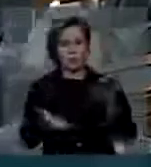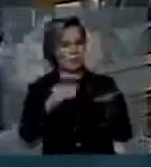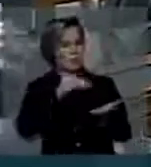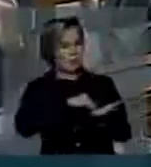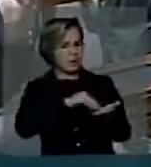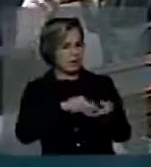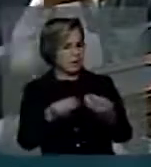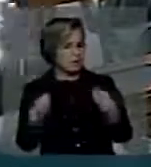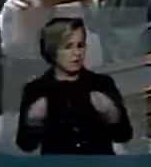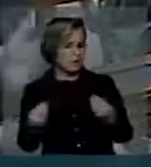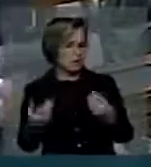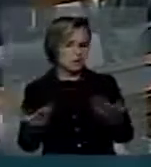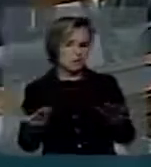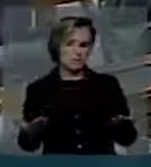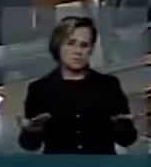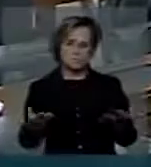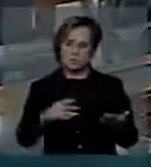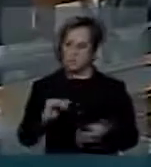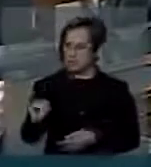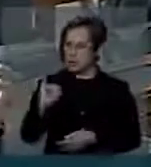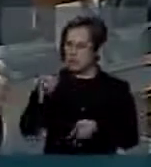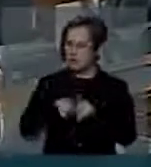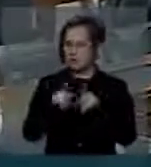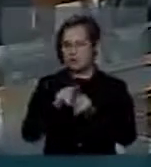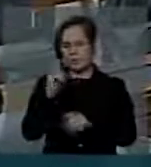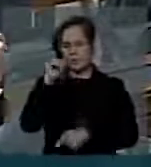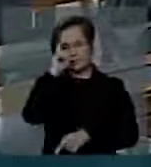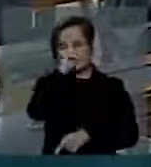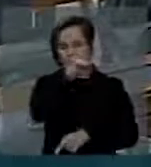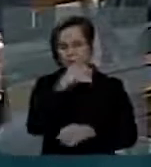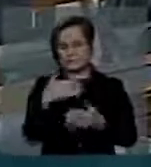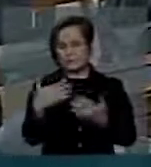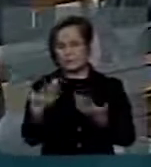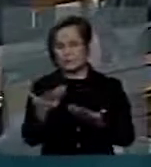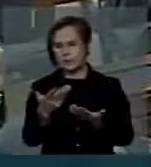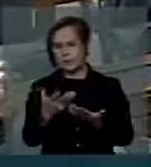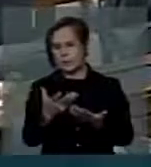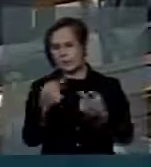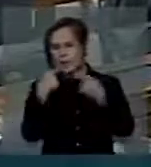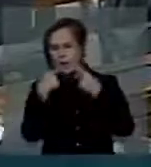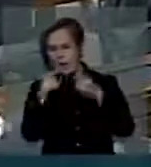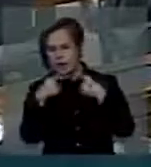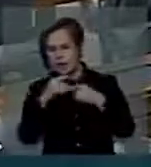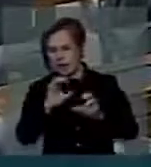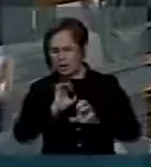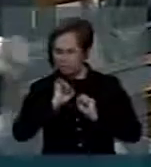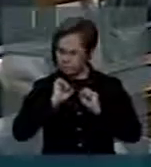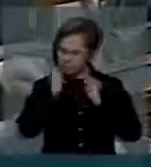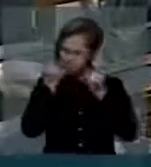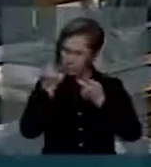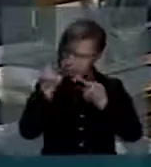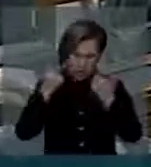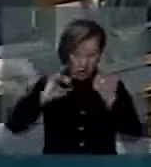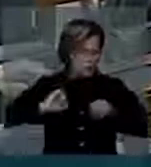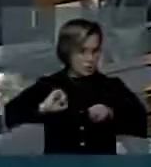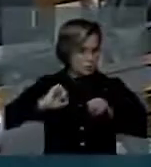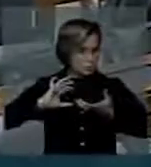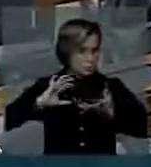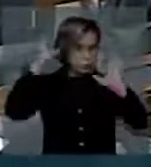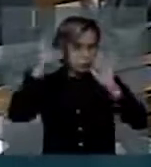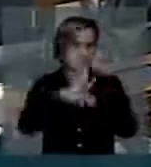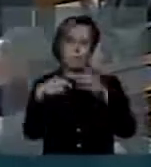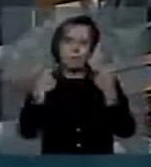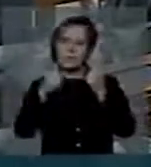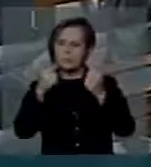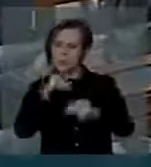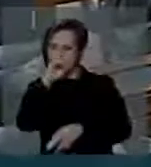numa situação de inflação e de dificuldade. Então, há uma massa crítica e uma revolta compreensível que tem que ser enfrentada pela